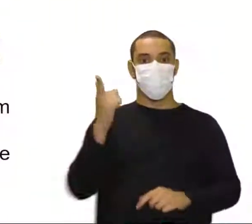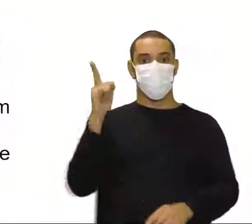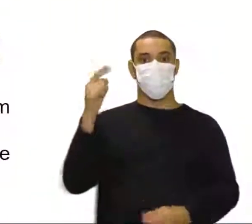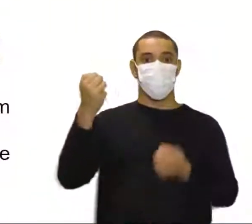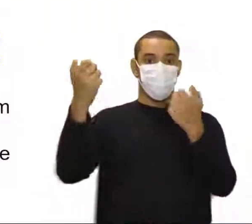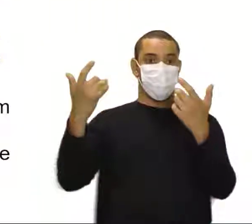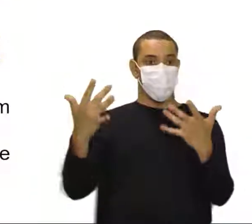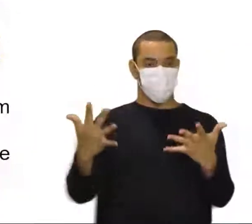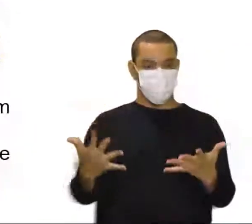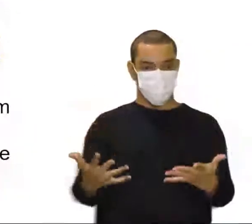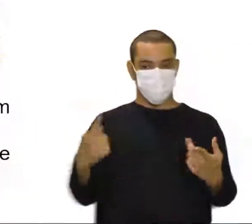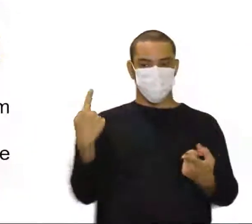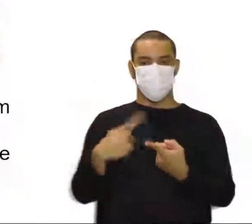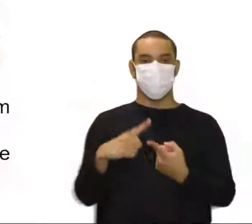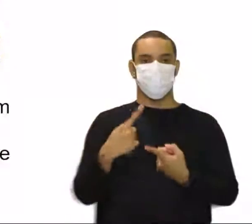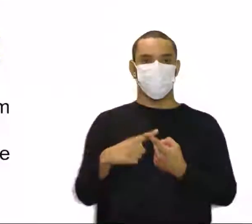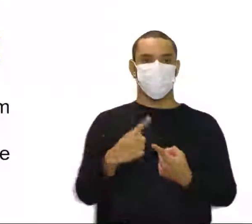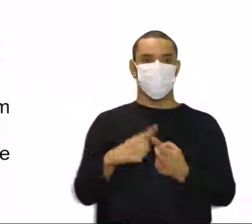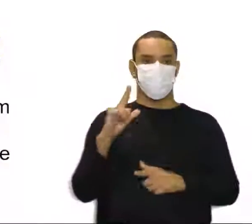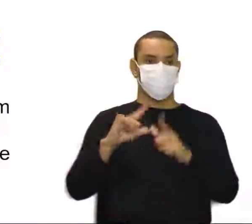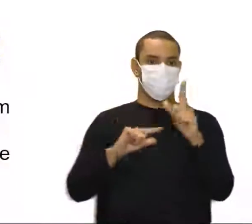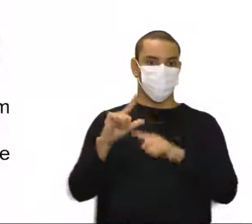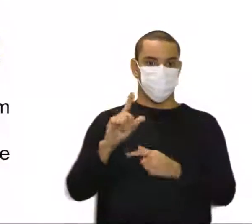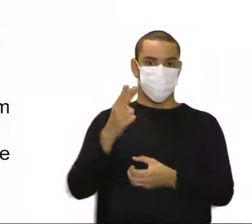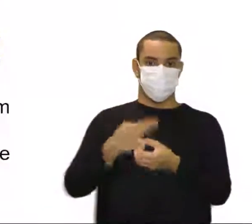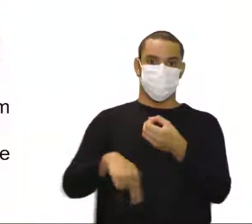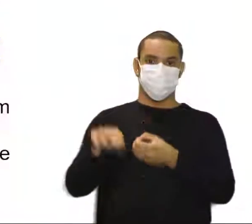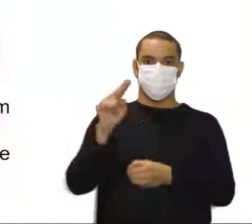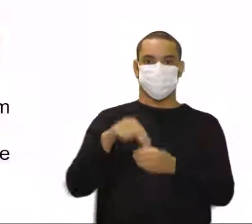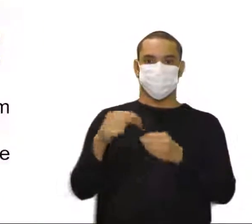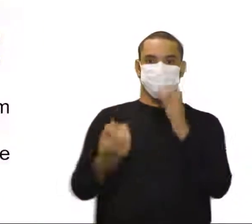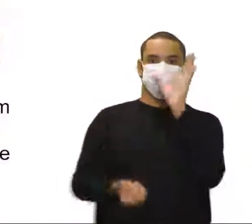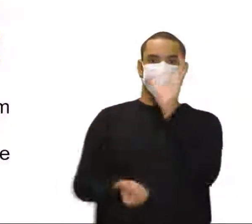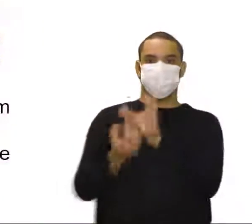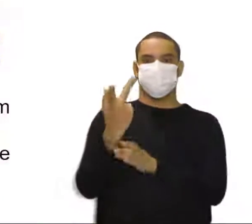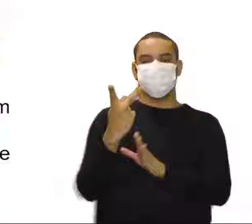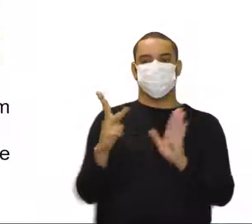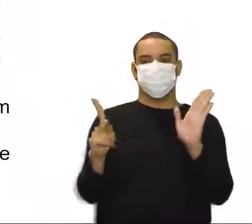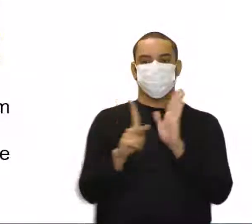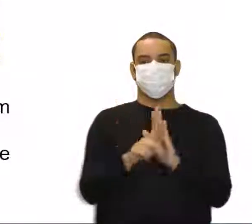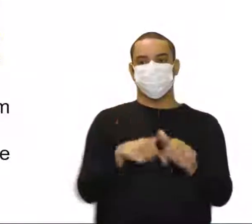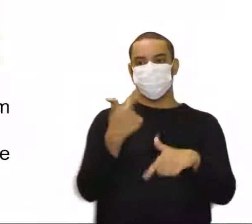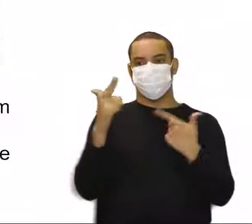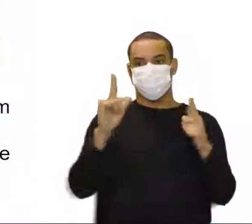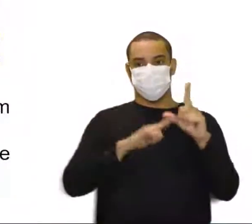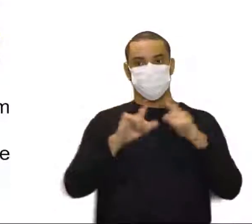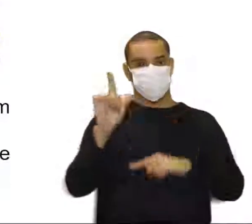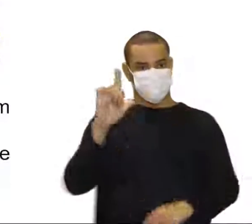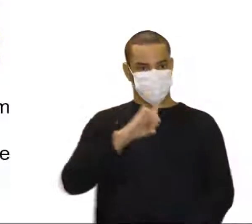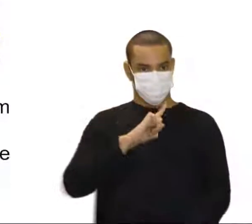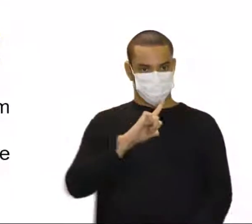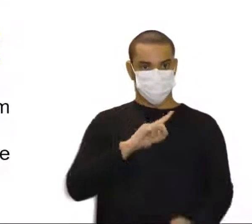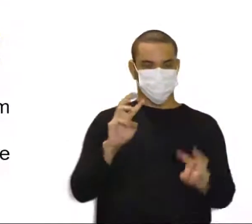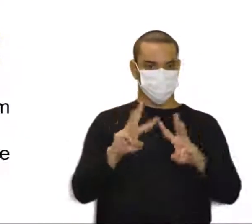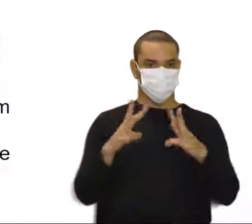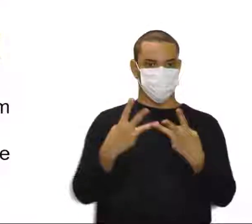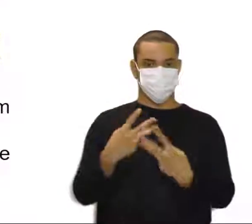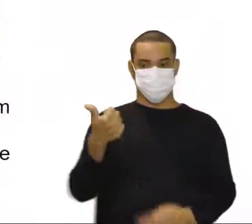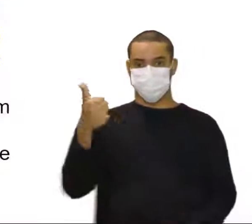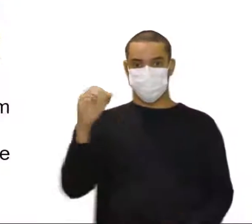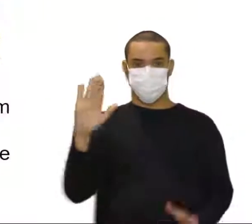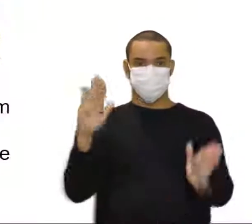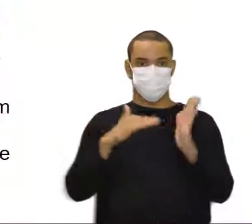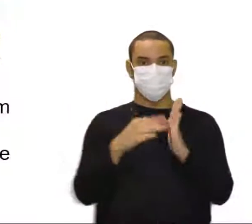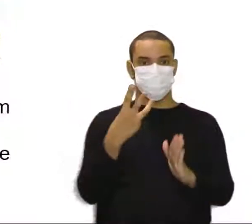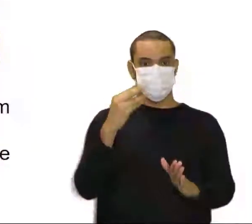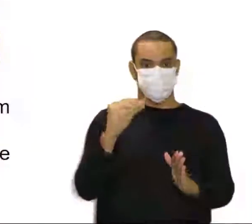está a nossa explicação também. As estrelas de nêutron originam-se de outras estrelas que tinham massa de 10 a 30